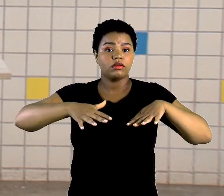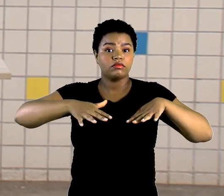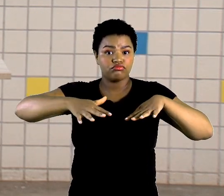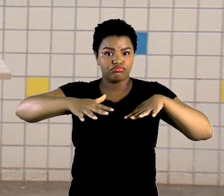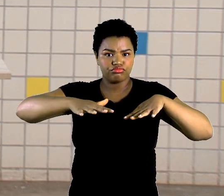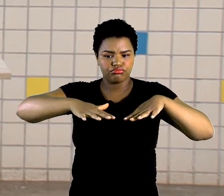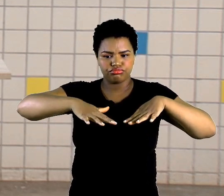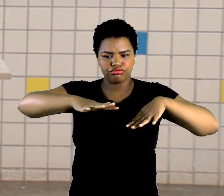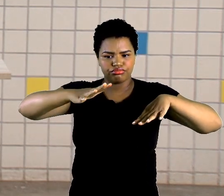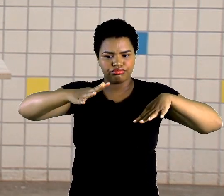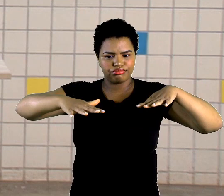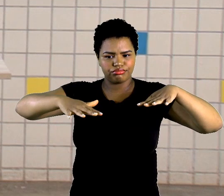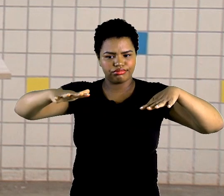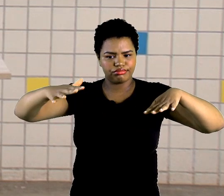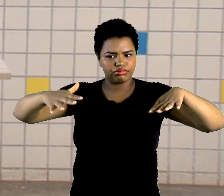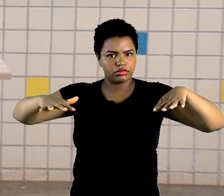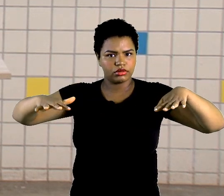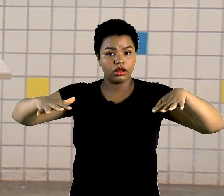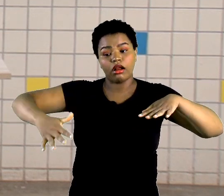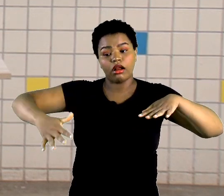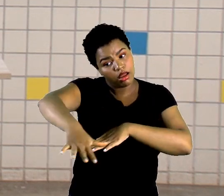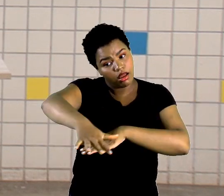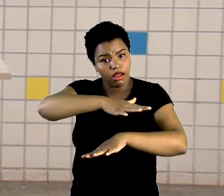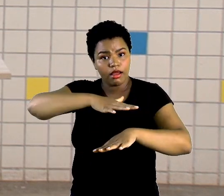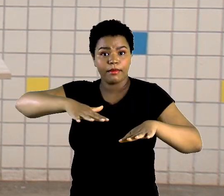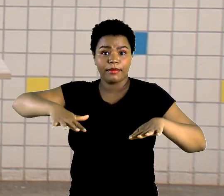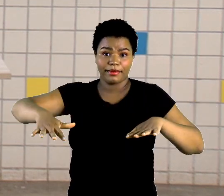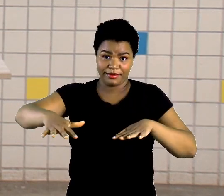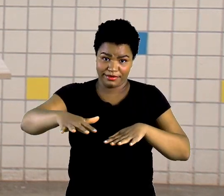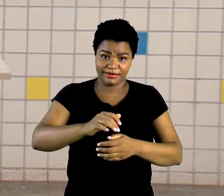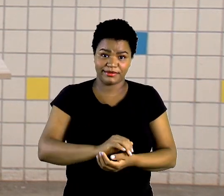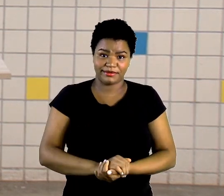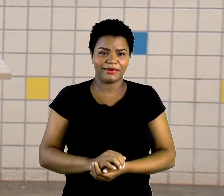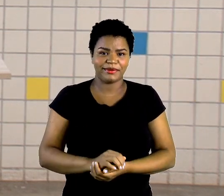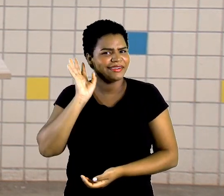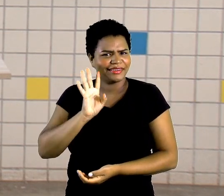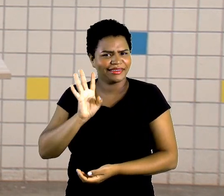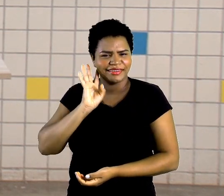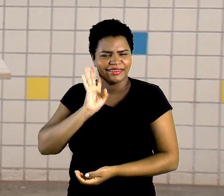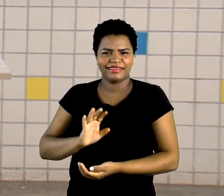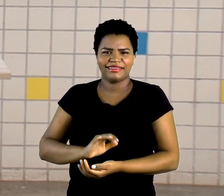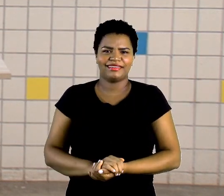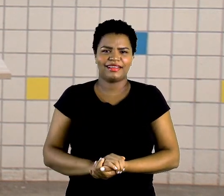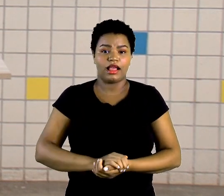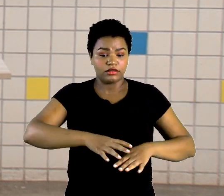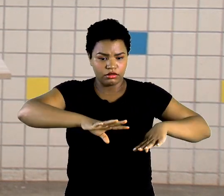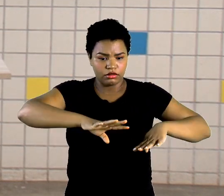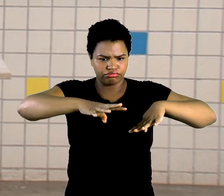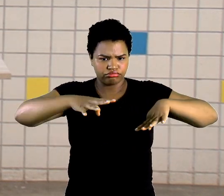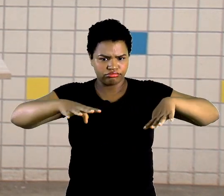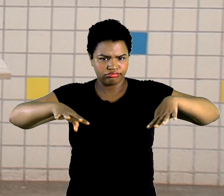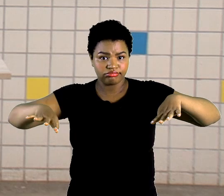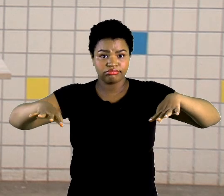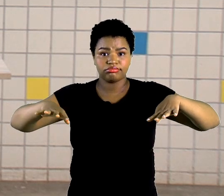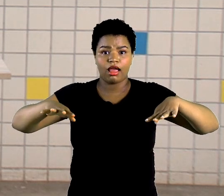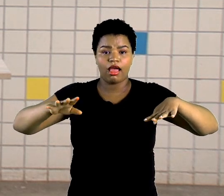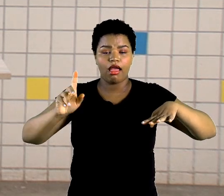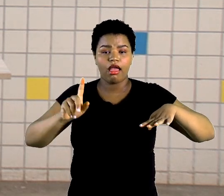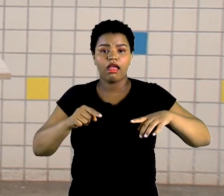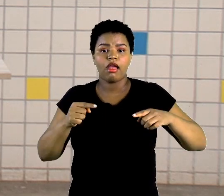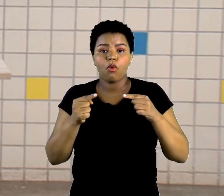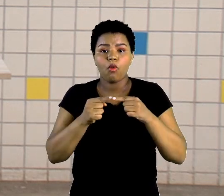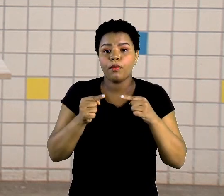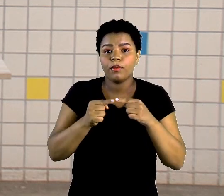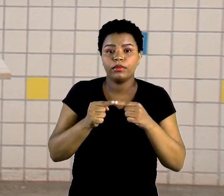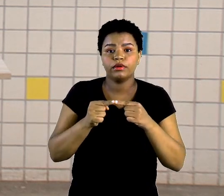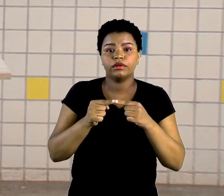vibrações no ambiente. Olha que legal! E essas vibrações, ela vem de acordo com